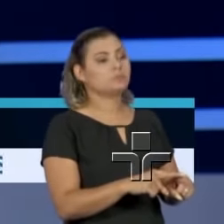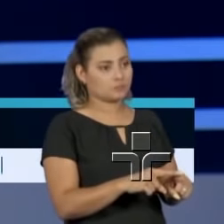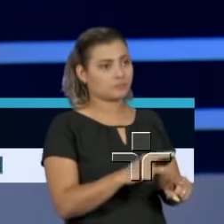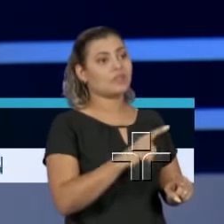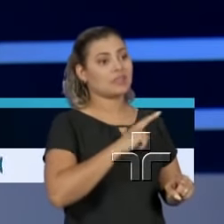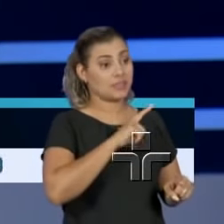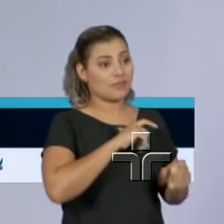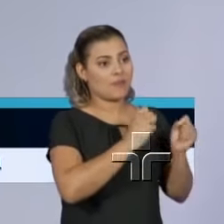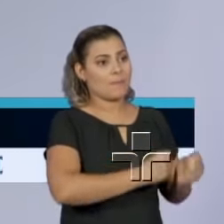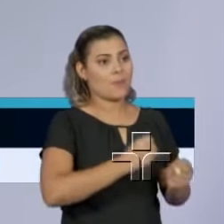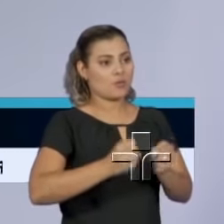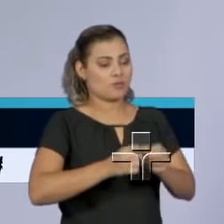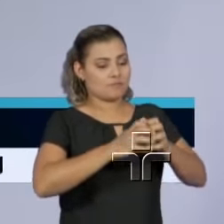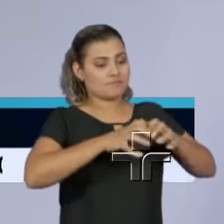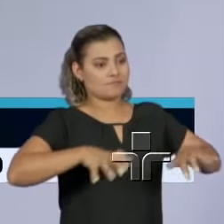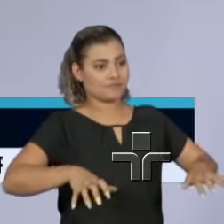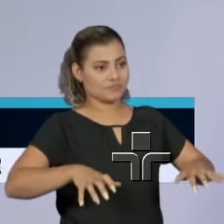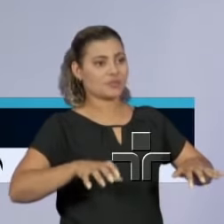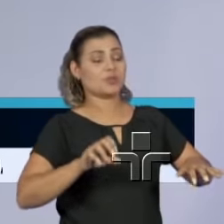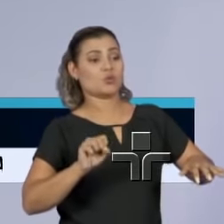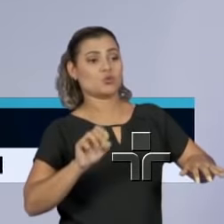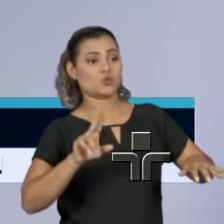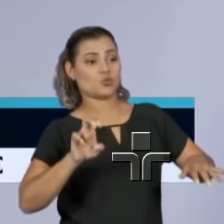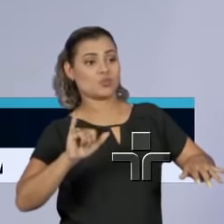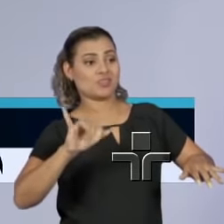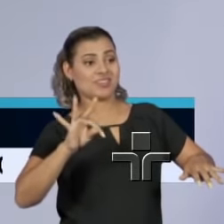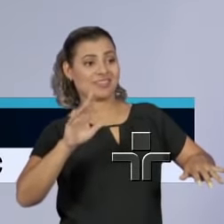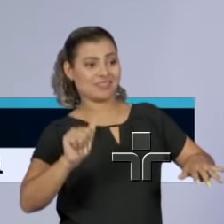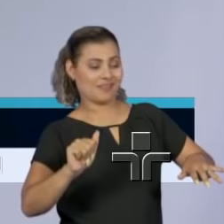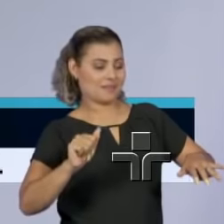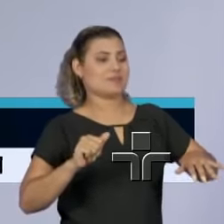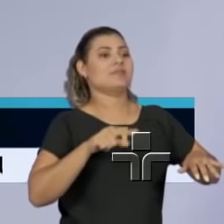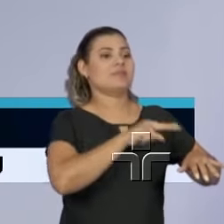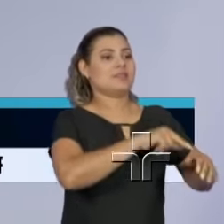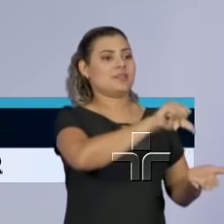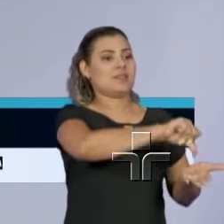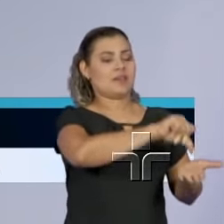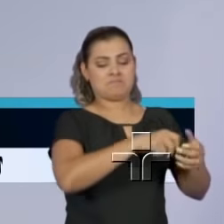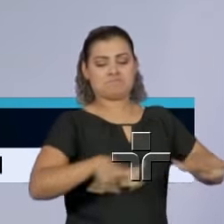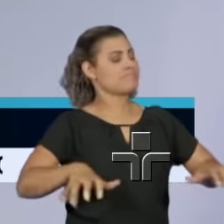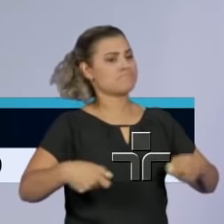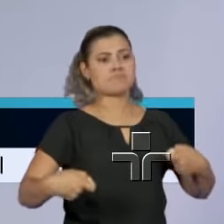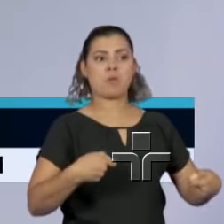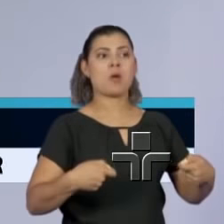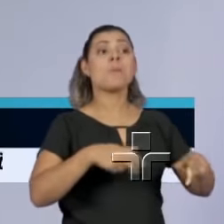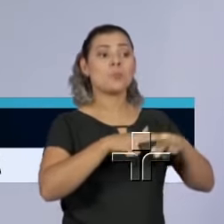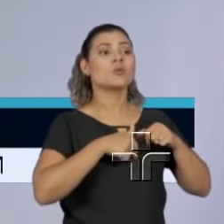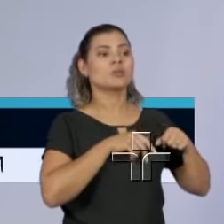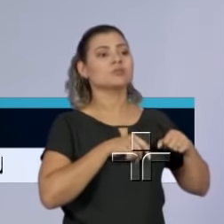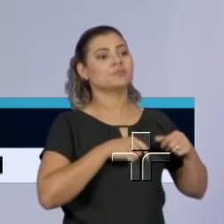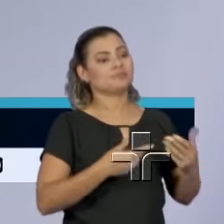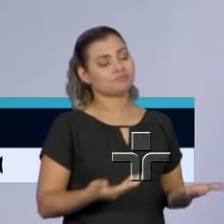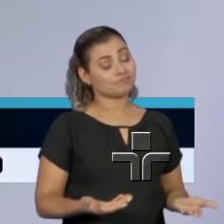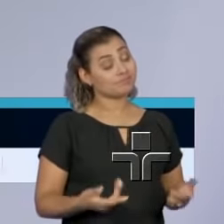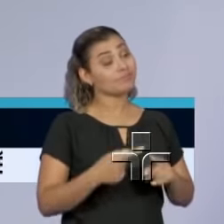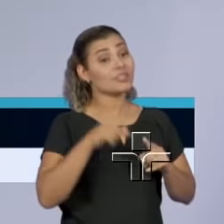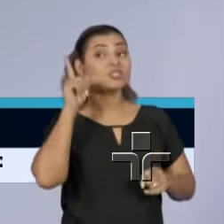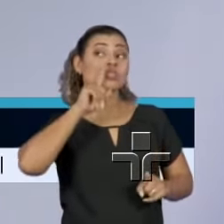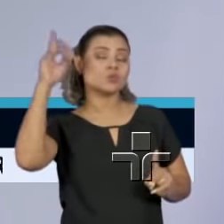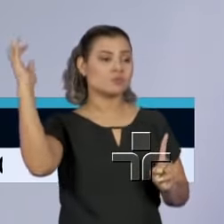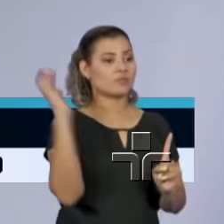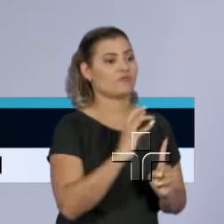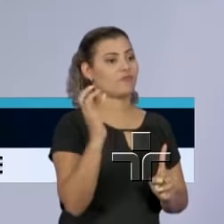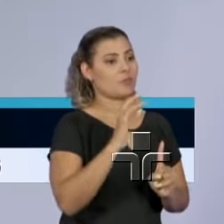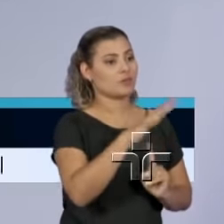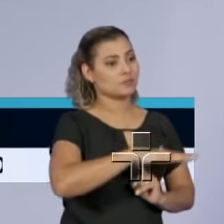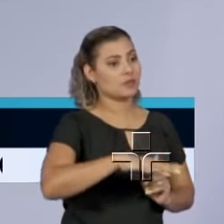de poder importante. O Irã vai buscar ocupar esse espaço de poder num país que já é um país de